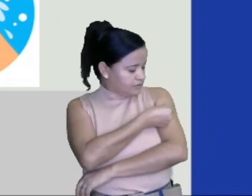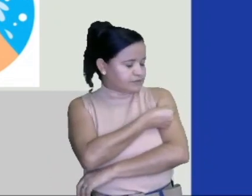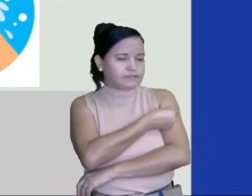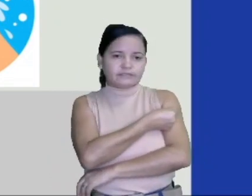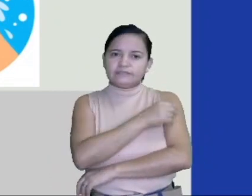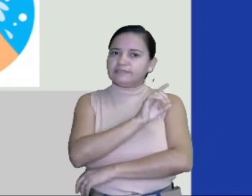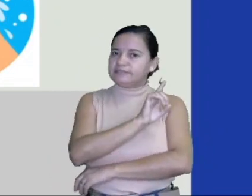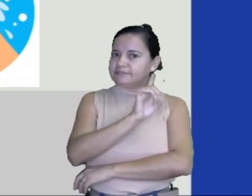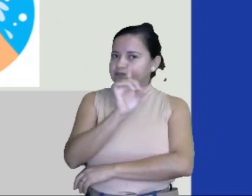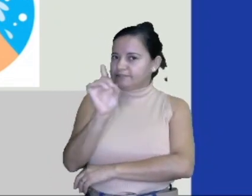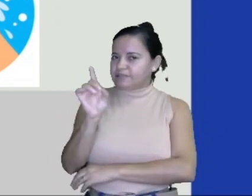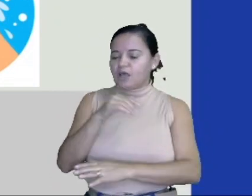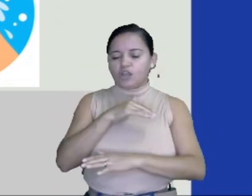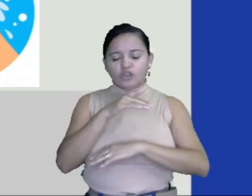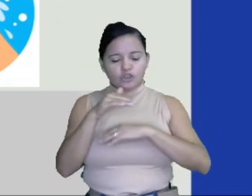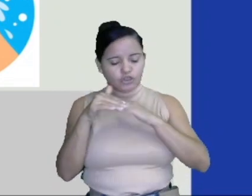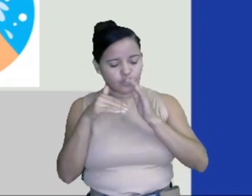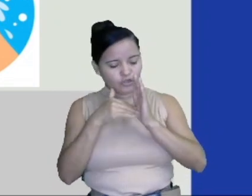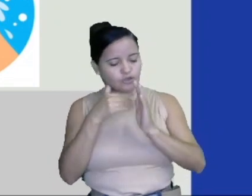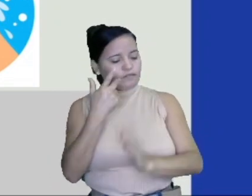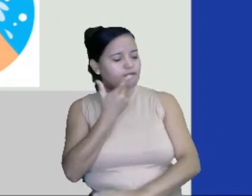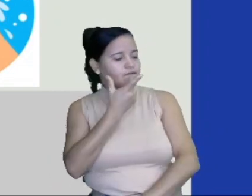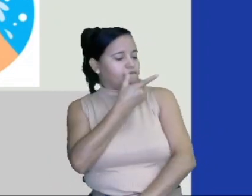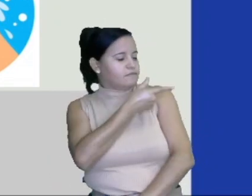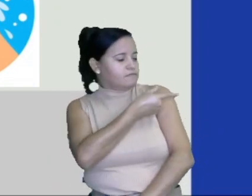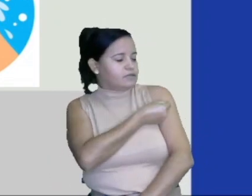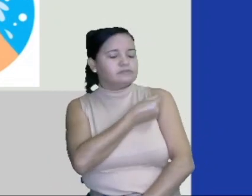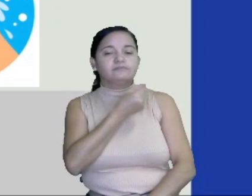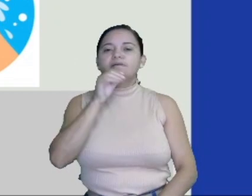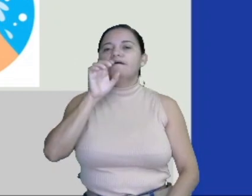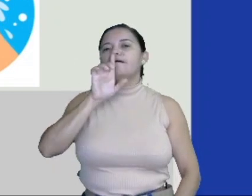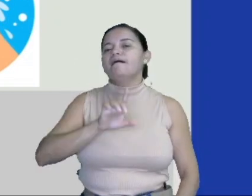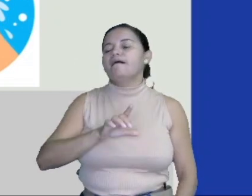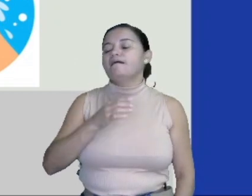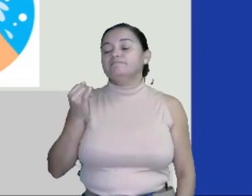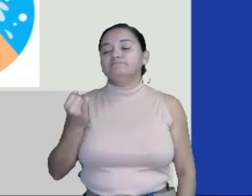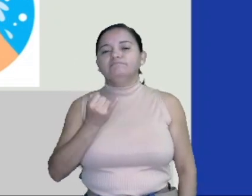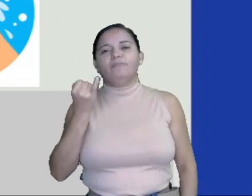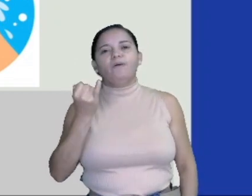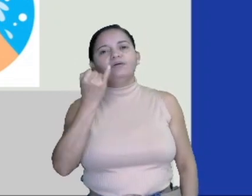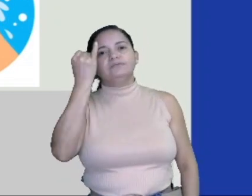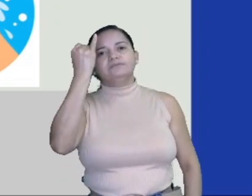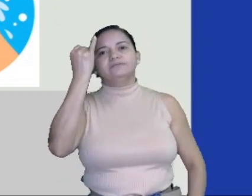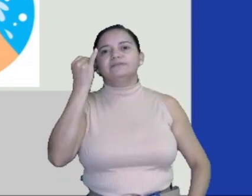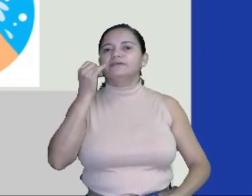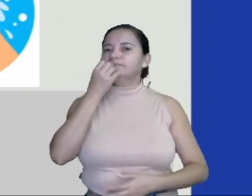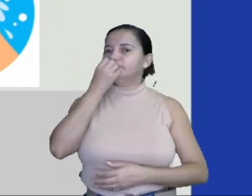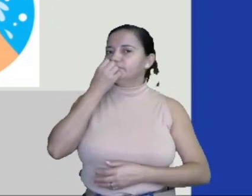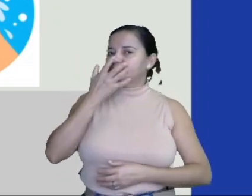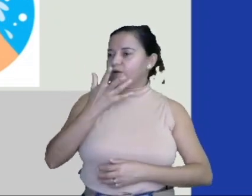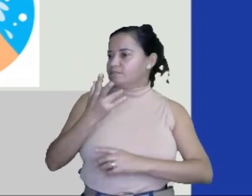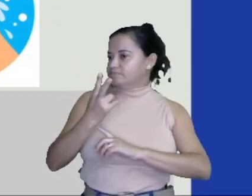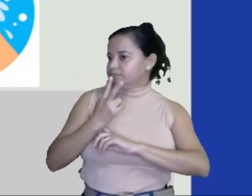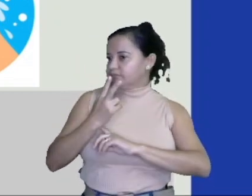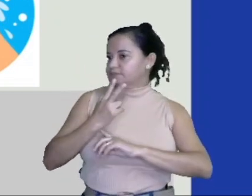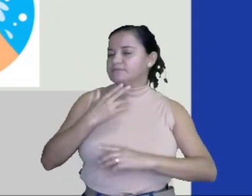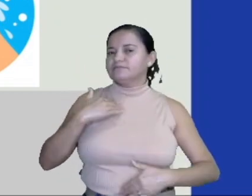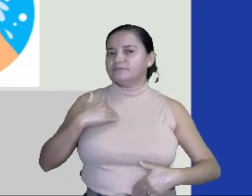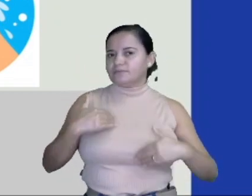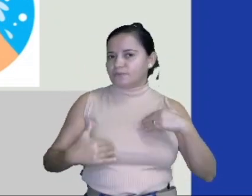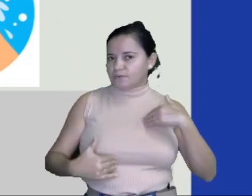em dia com todas as vacinas é muito importante para termos uma boa imunidade em nosso corpo